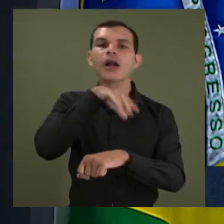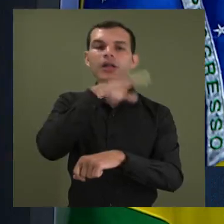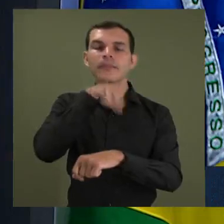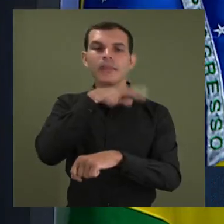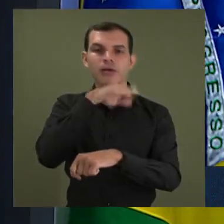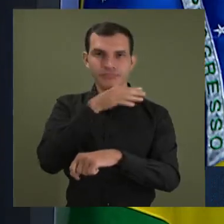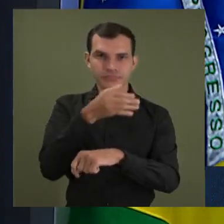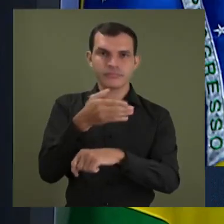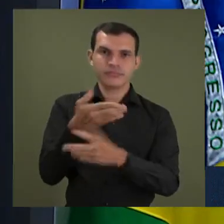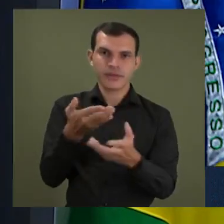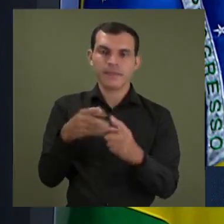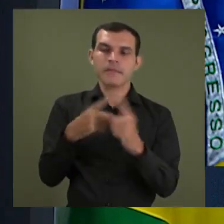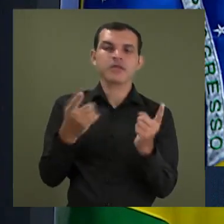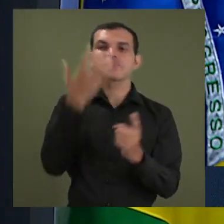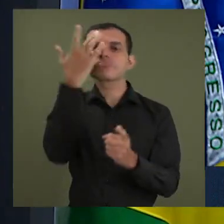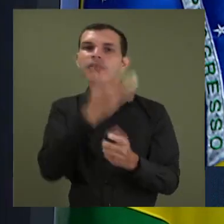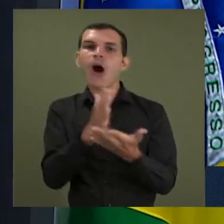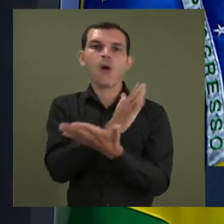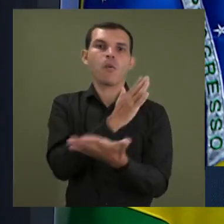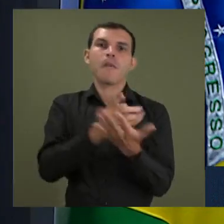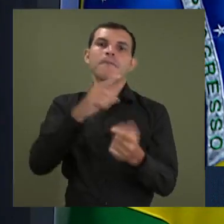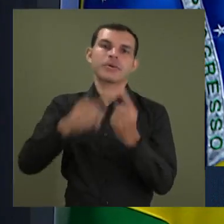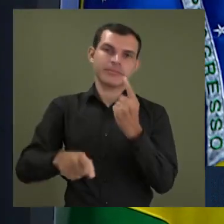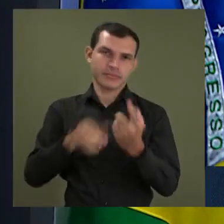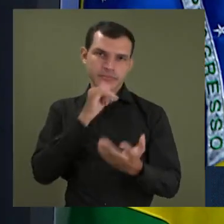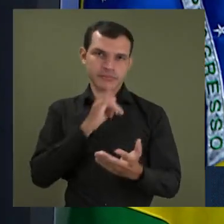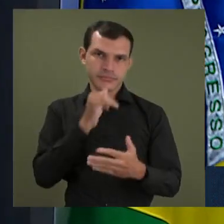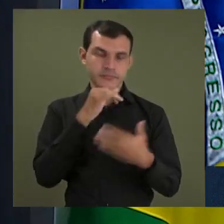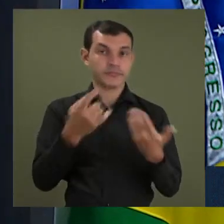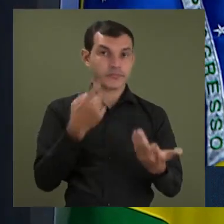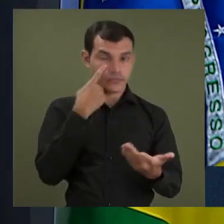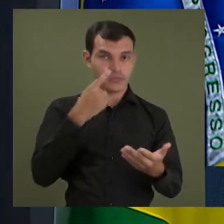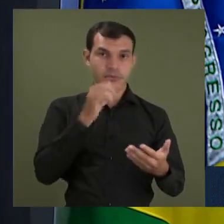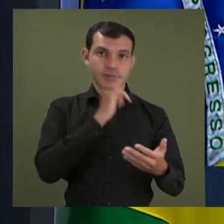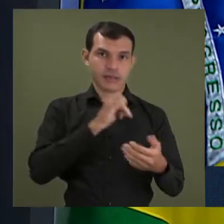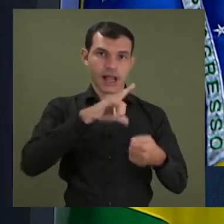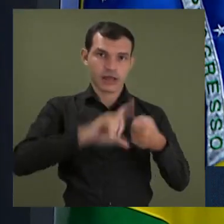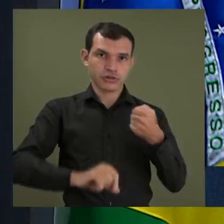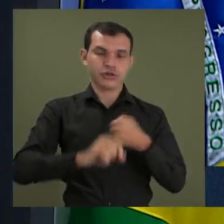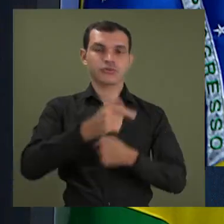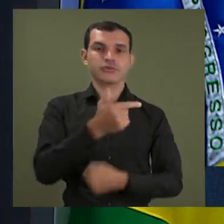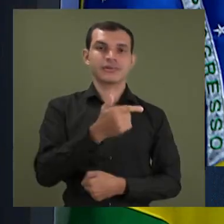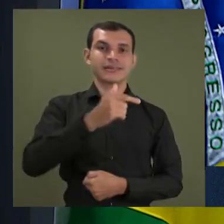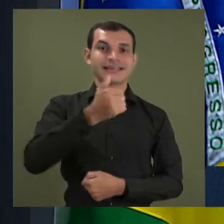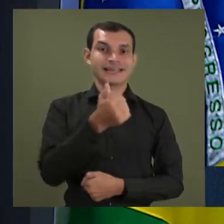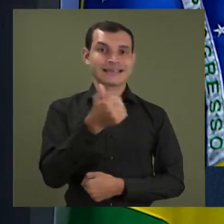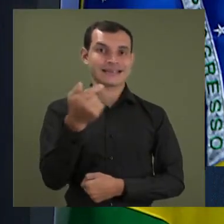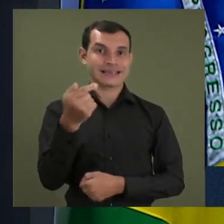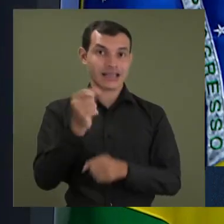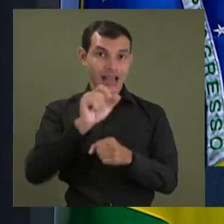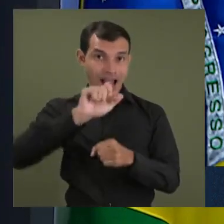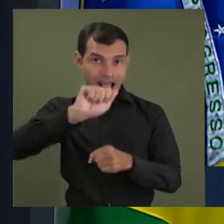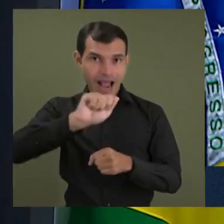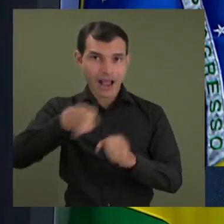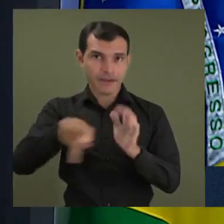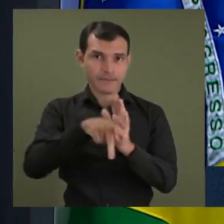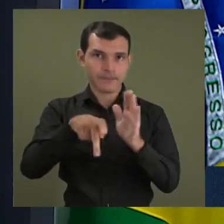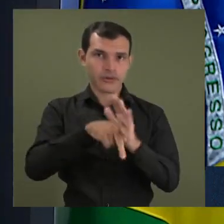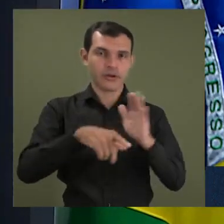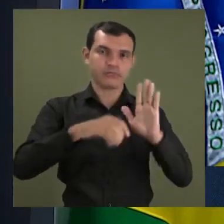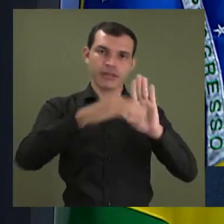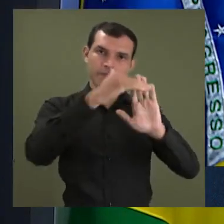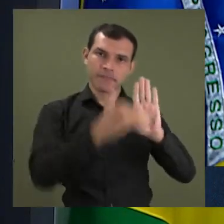animais. Cabe lembrar que o artigo 217-A do Código Penal determina que